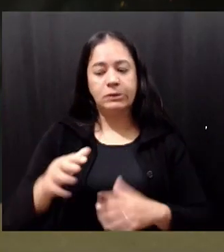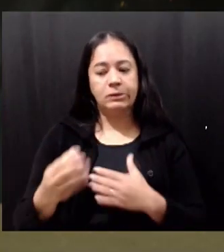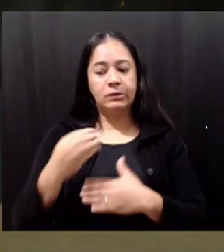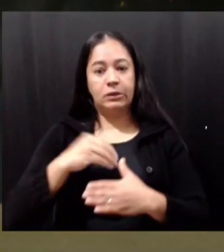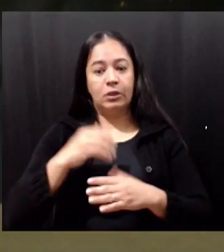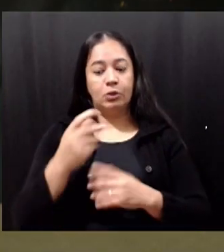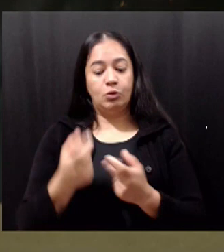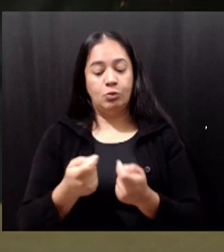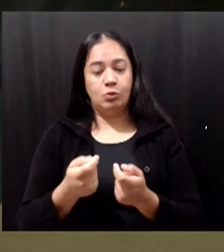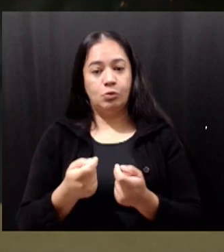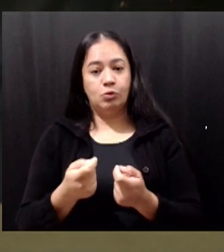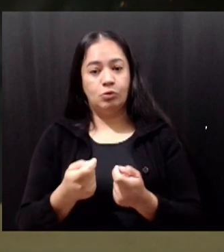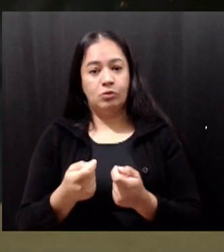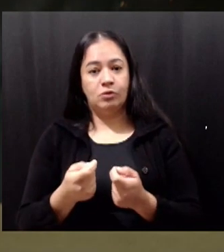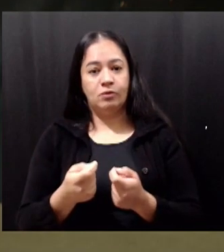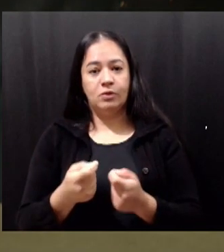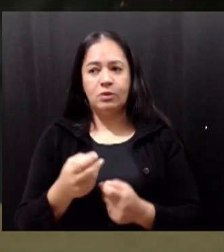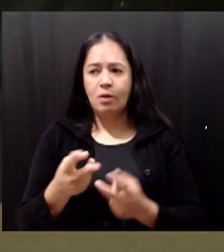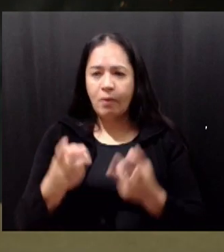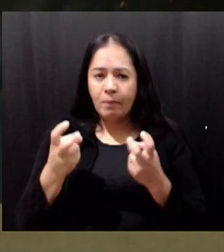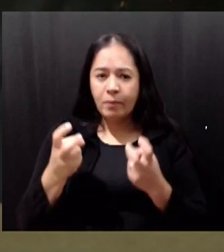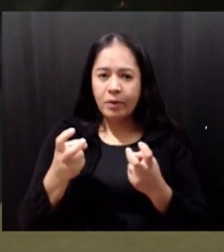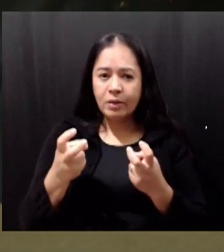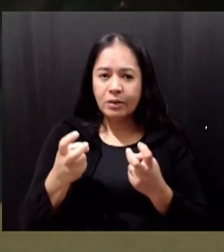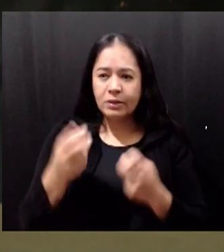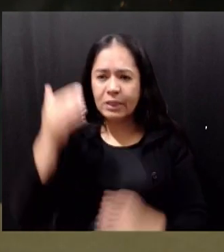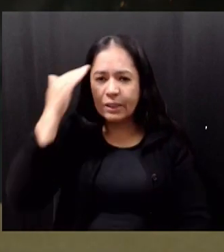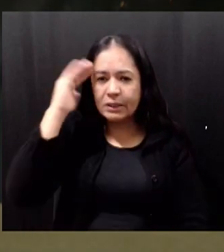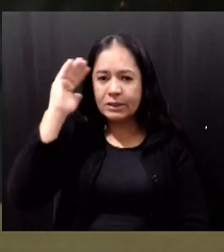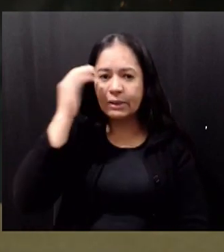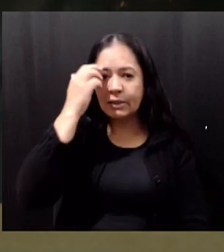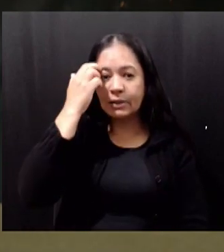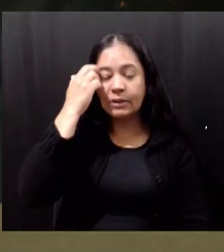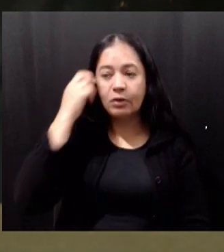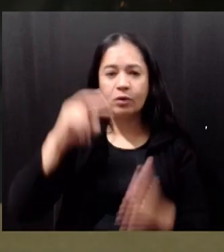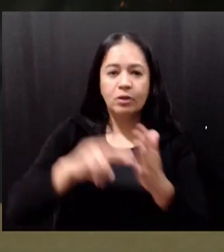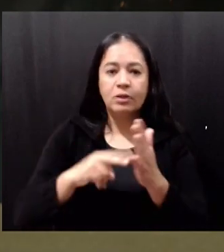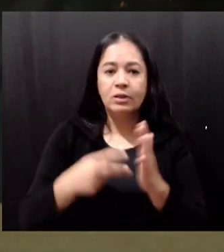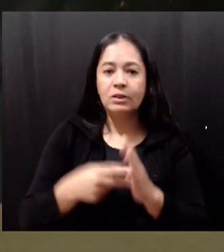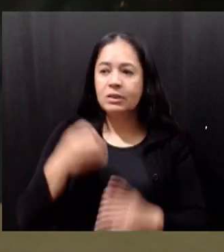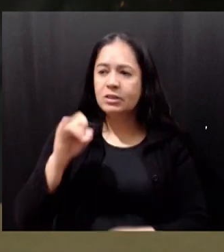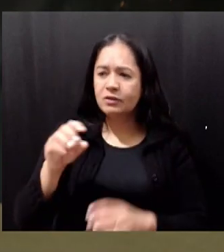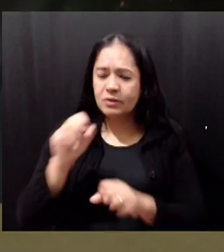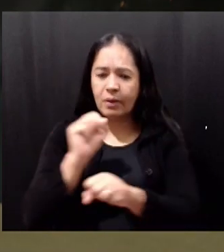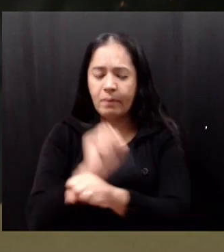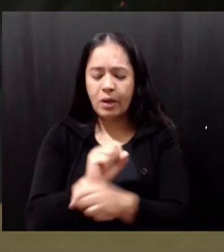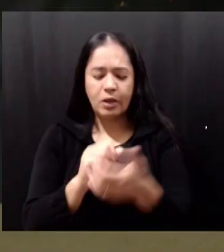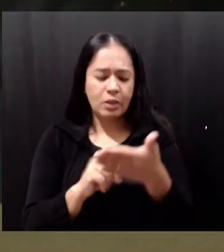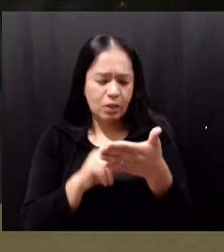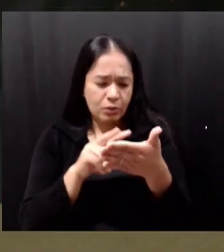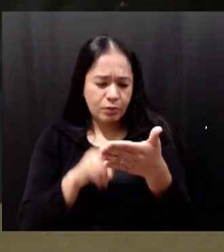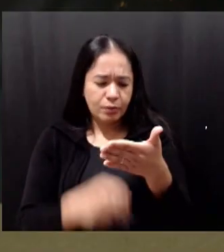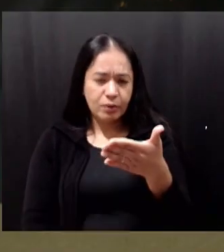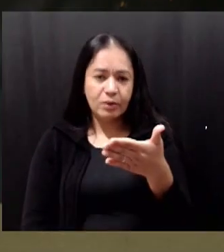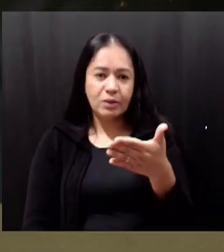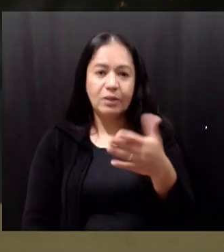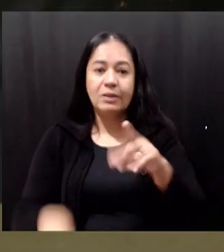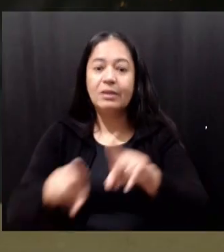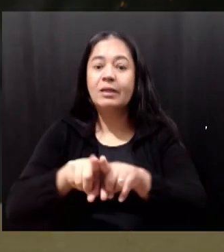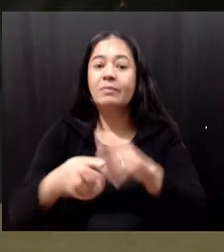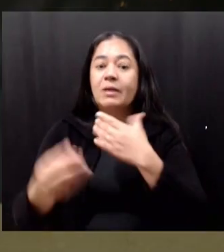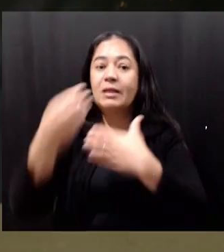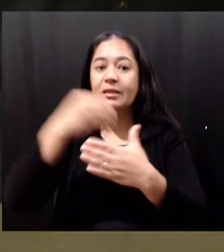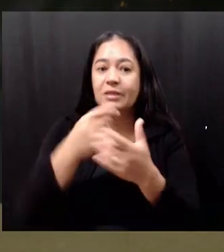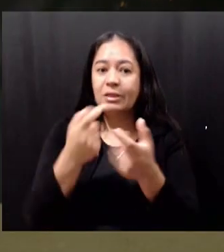você só vai perceber, só vai entender o que significa aquilo se você parar para olhar. Sem contar que dentro do jogo também tem